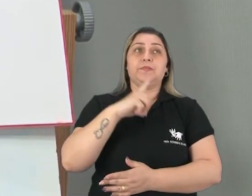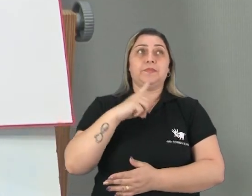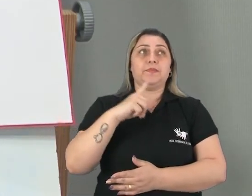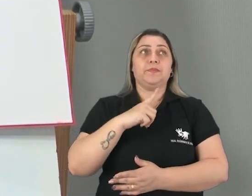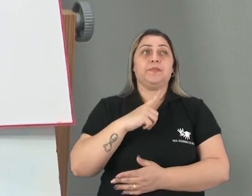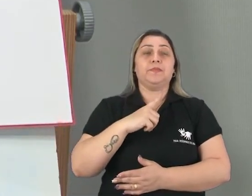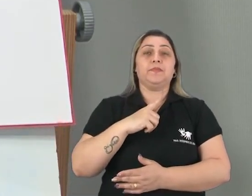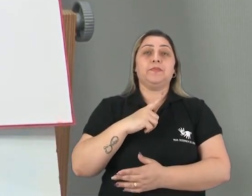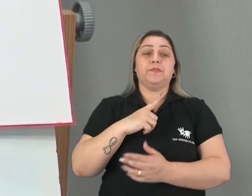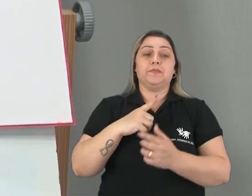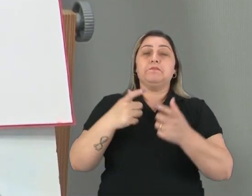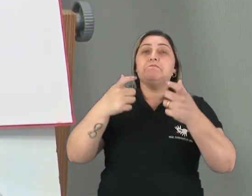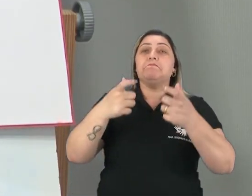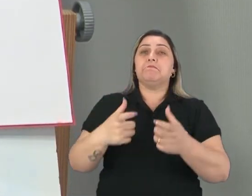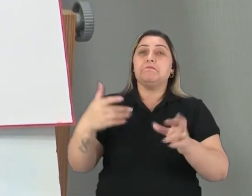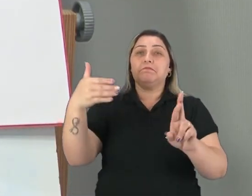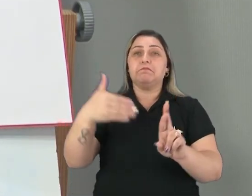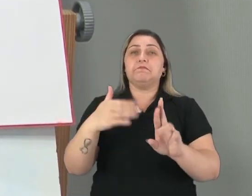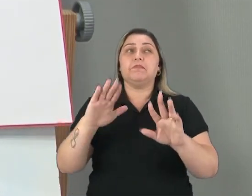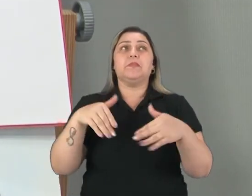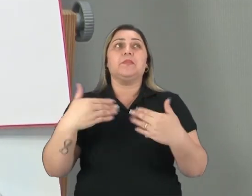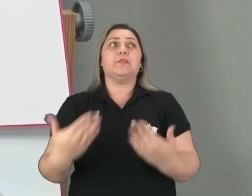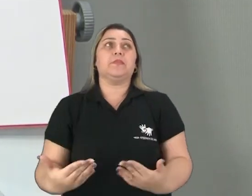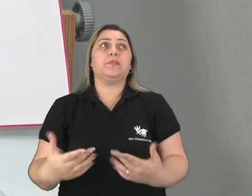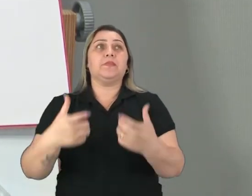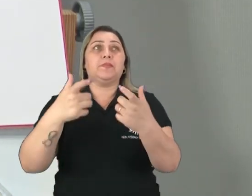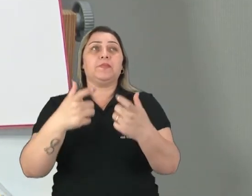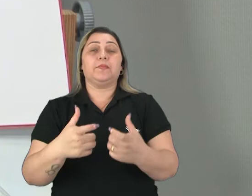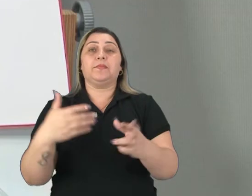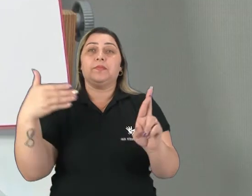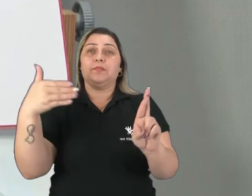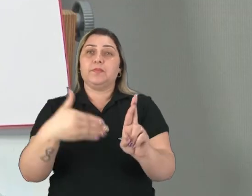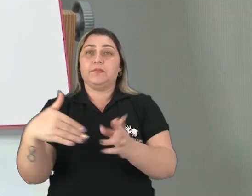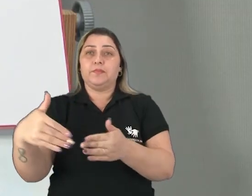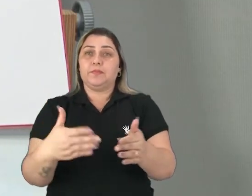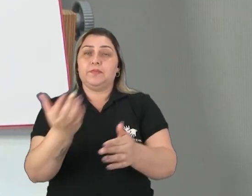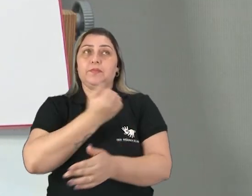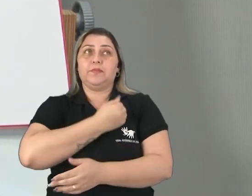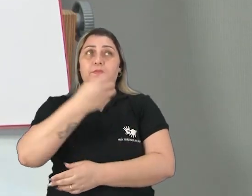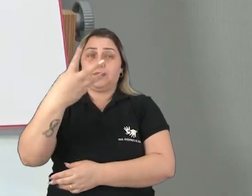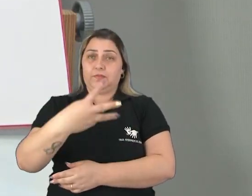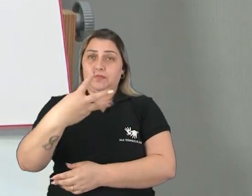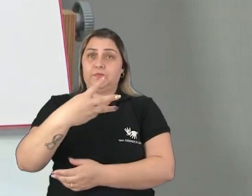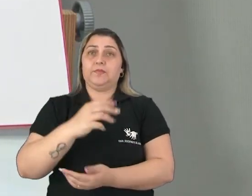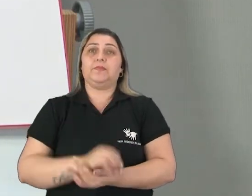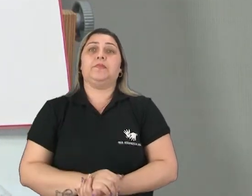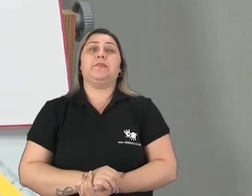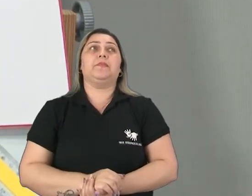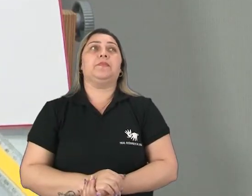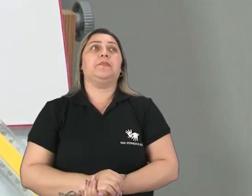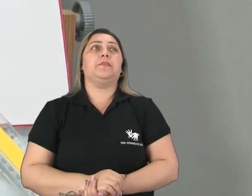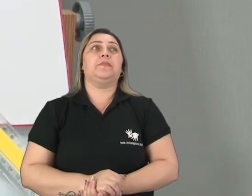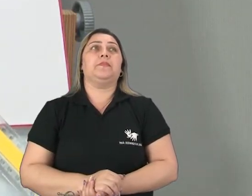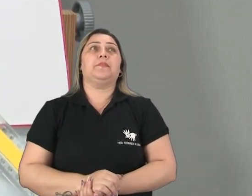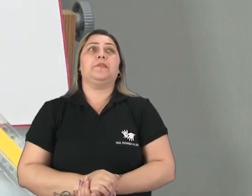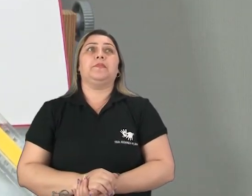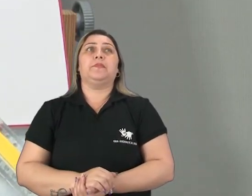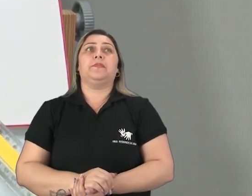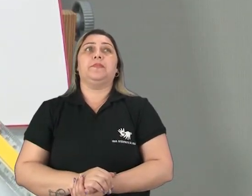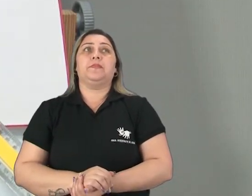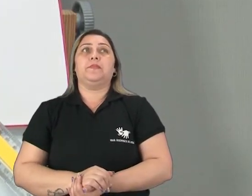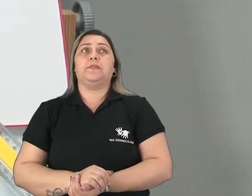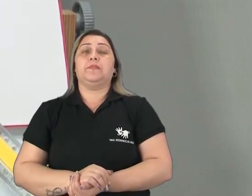ponto de referência, não tem? Qual é o ponto de referência do caminho número 3? É